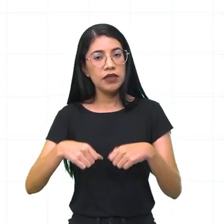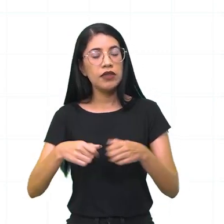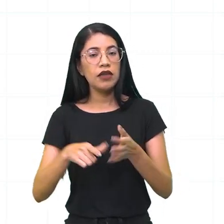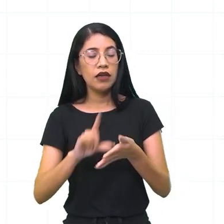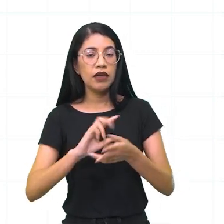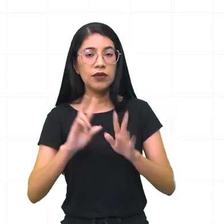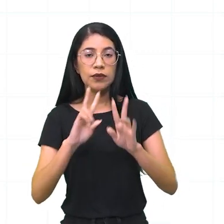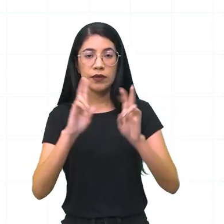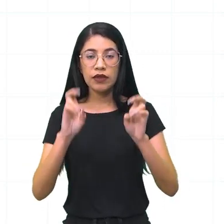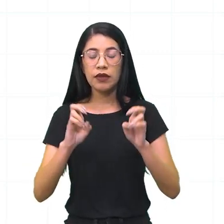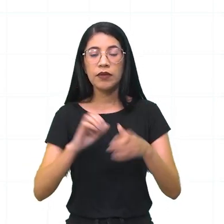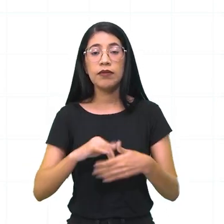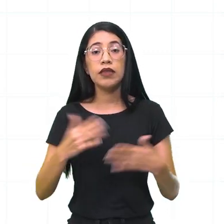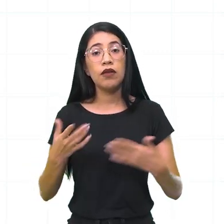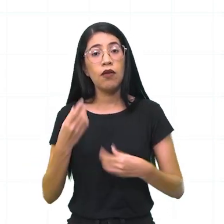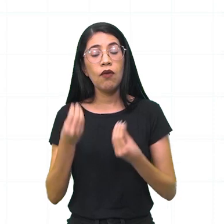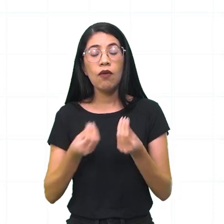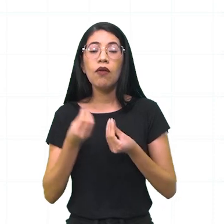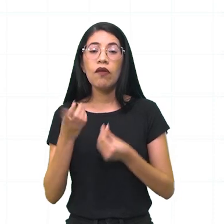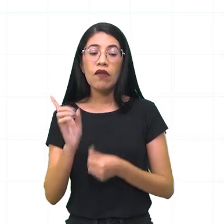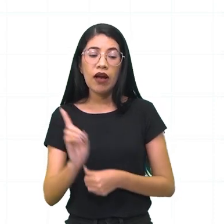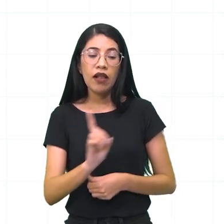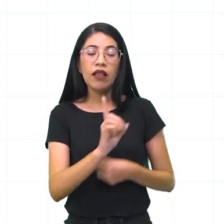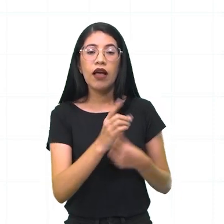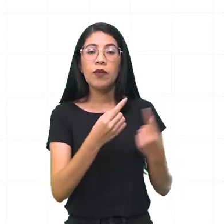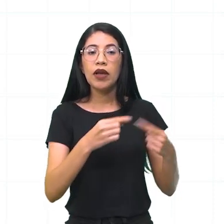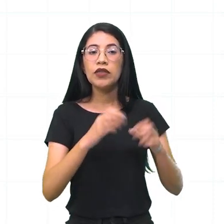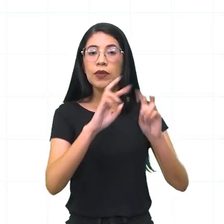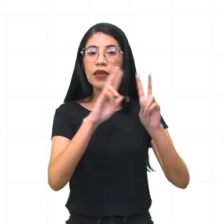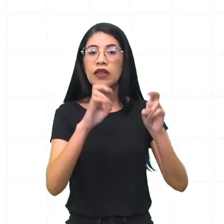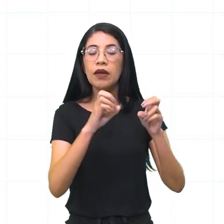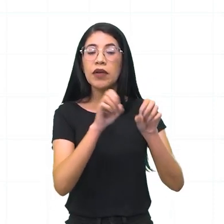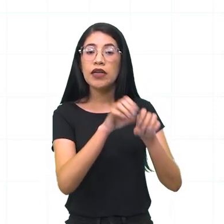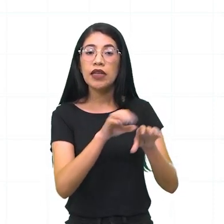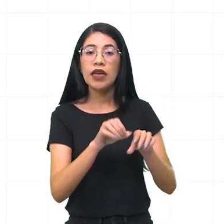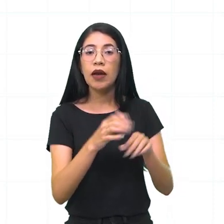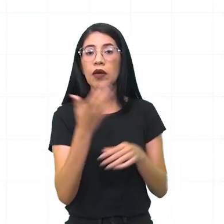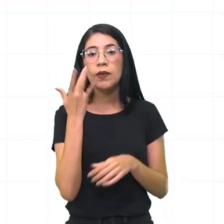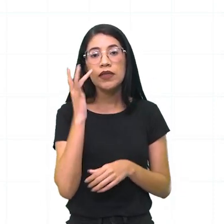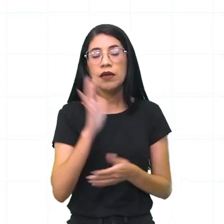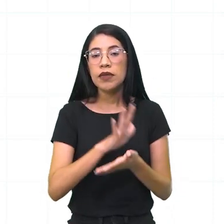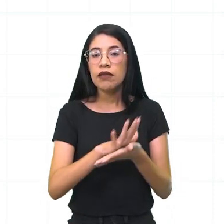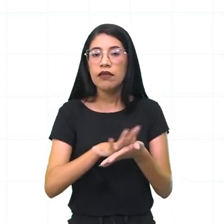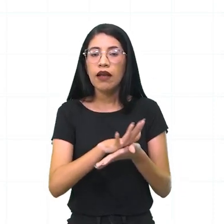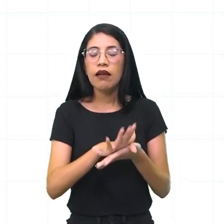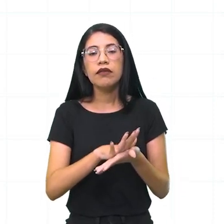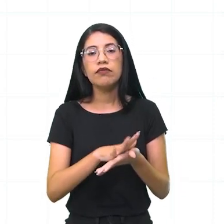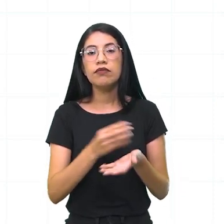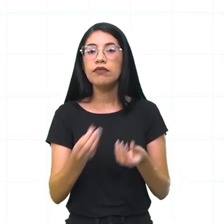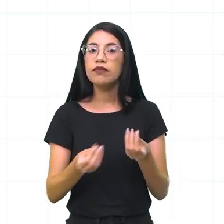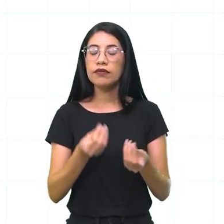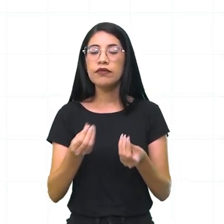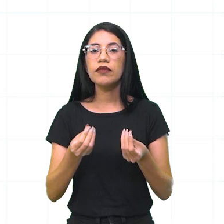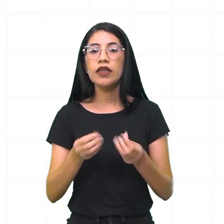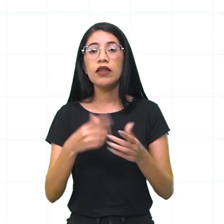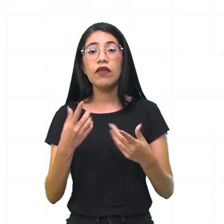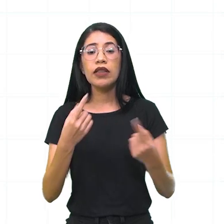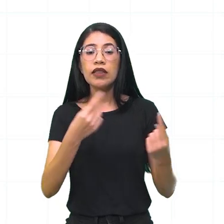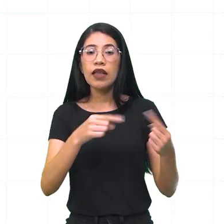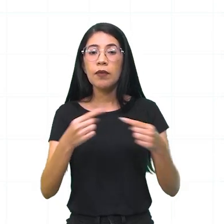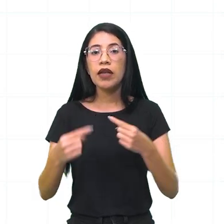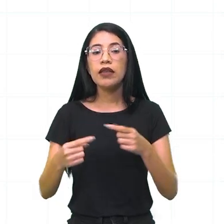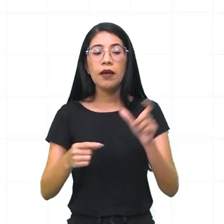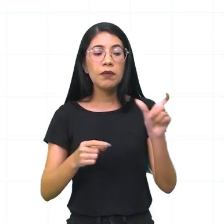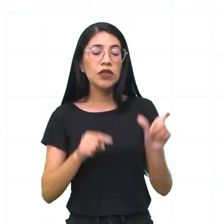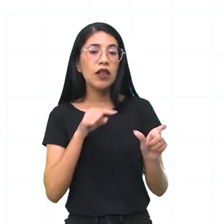do assunto. Já imaginou você ir para um debate falar sobre educação e não ter o conhecimento suficiente? E aí você vai debater com uma pessoa